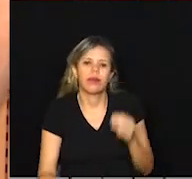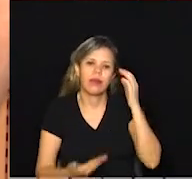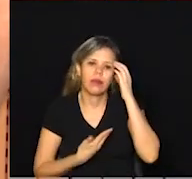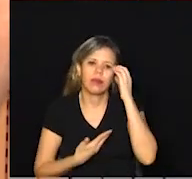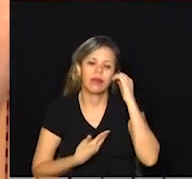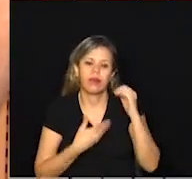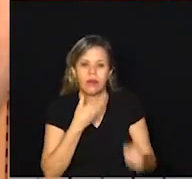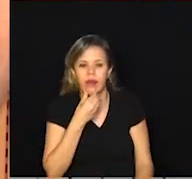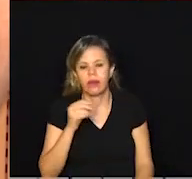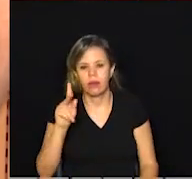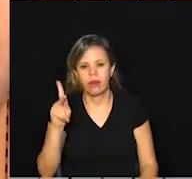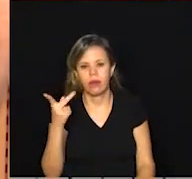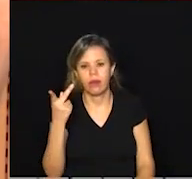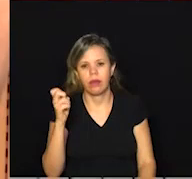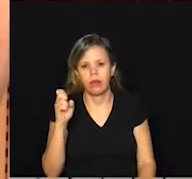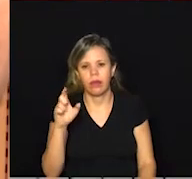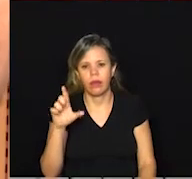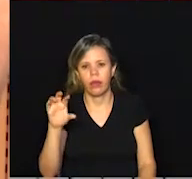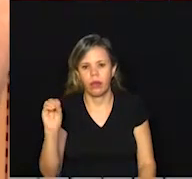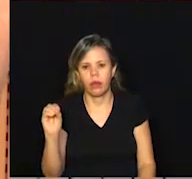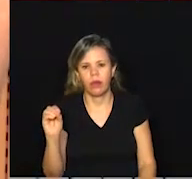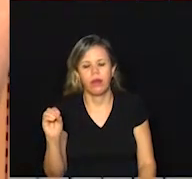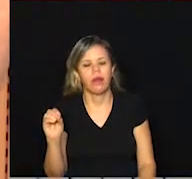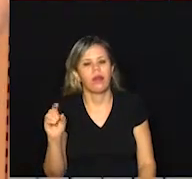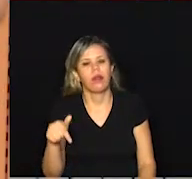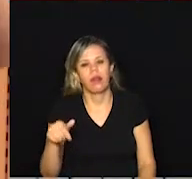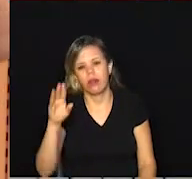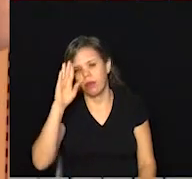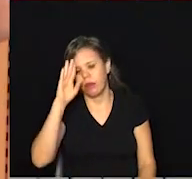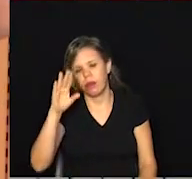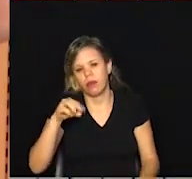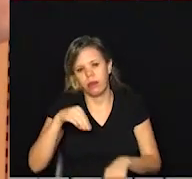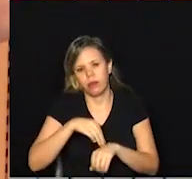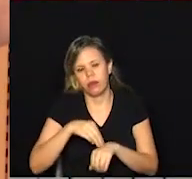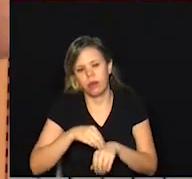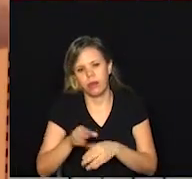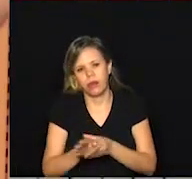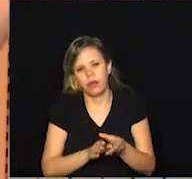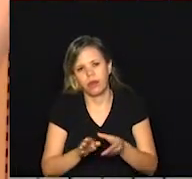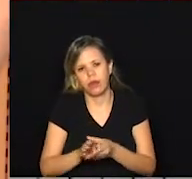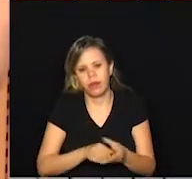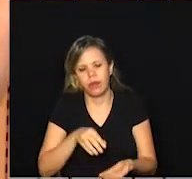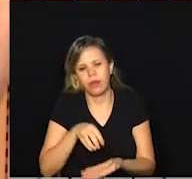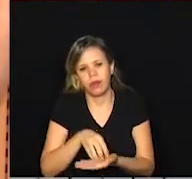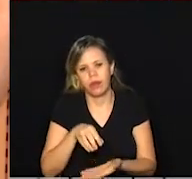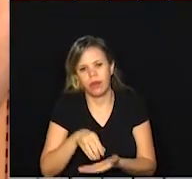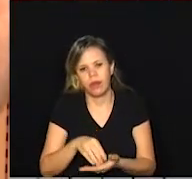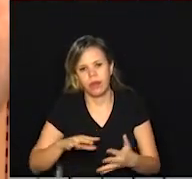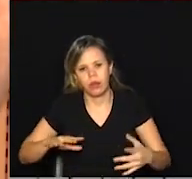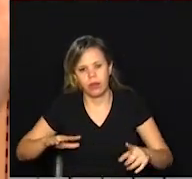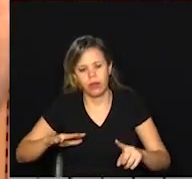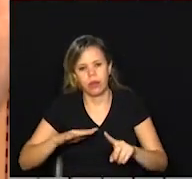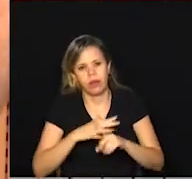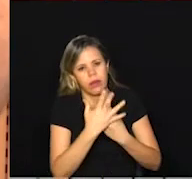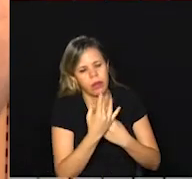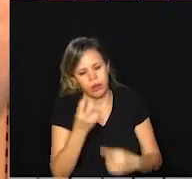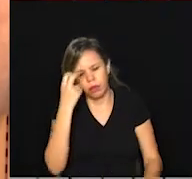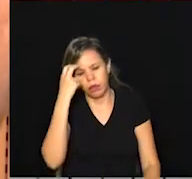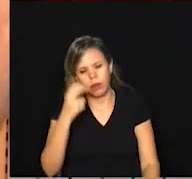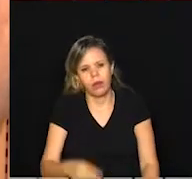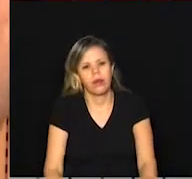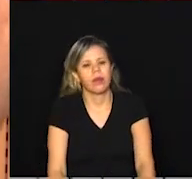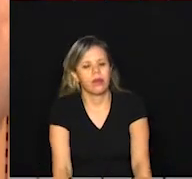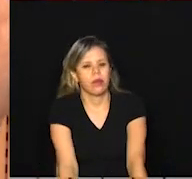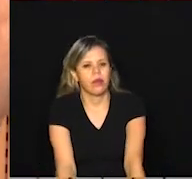amigo o Hélio Zulu que também é titular membro do Conselho da câmara setorial de cidadania cultural